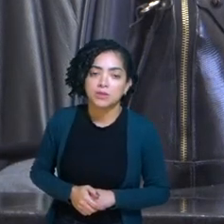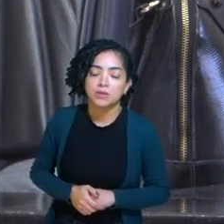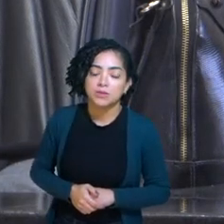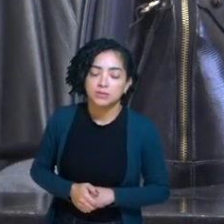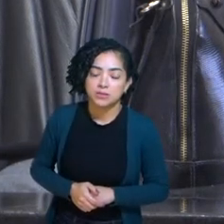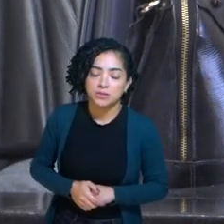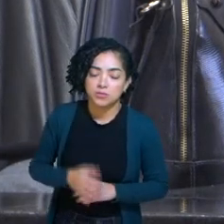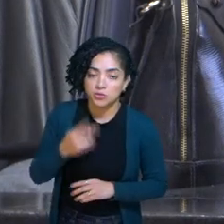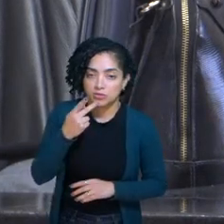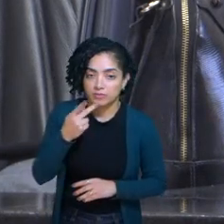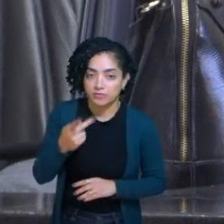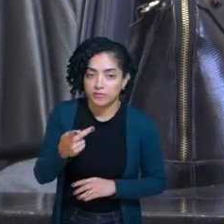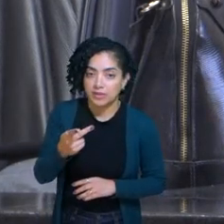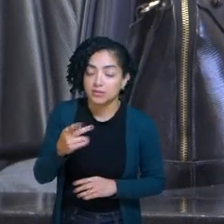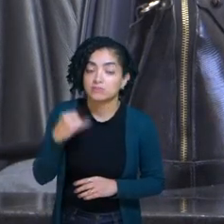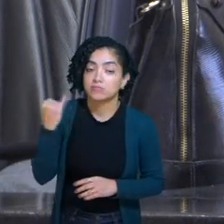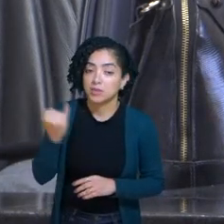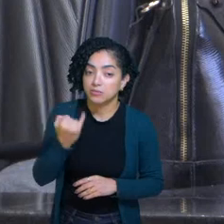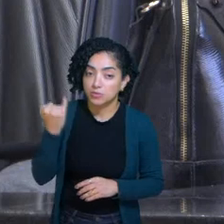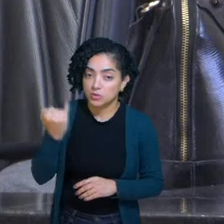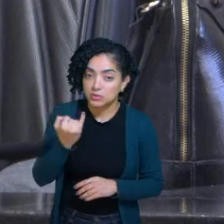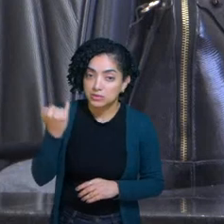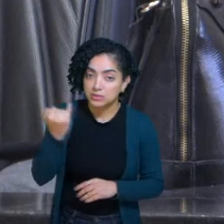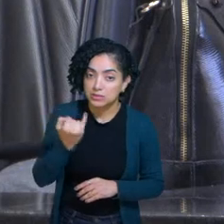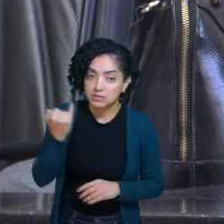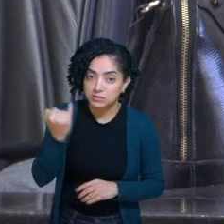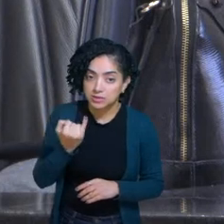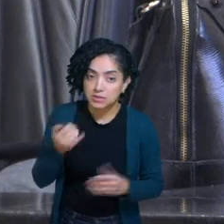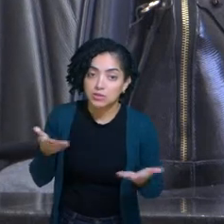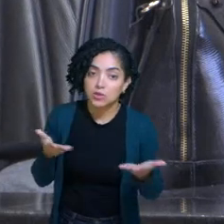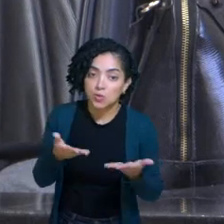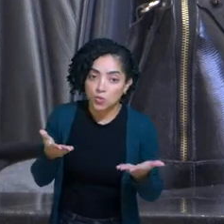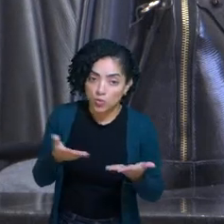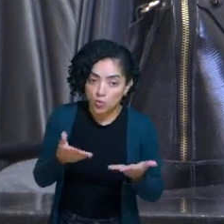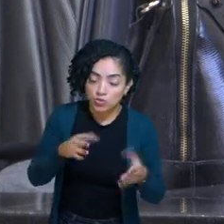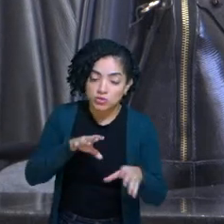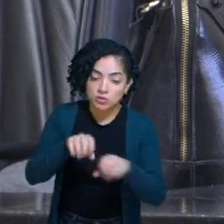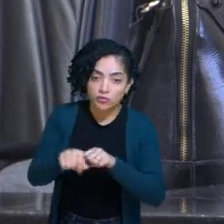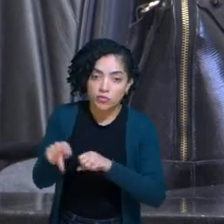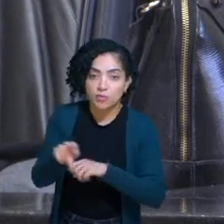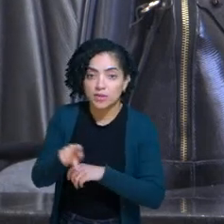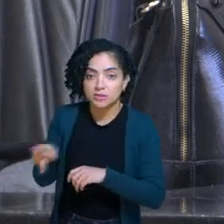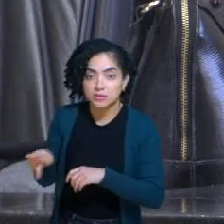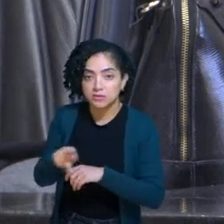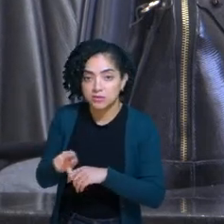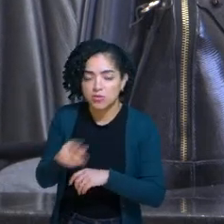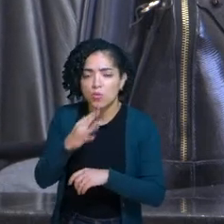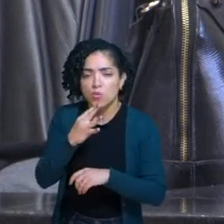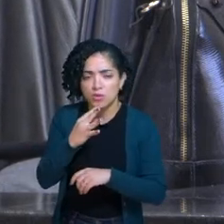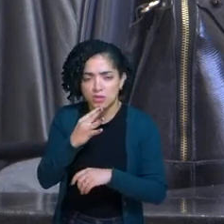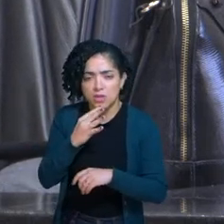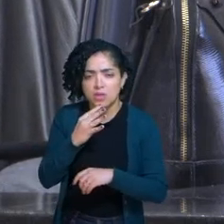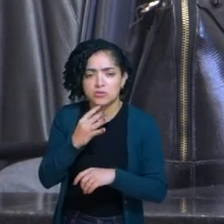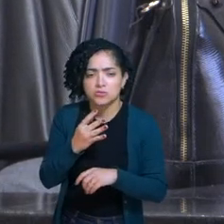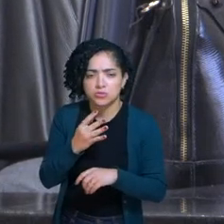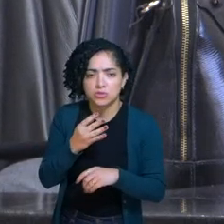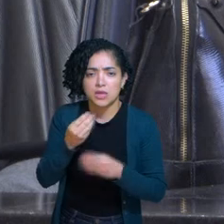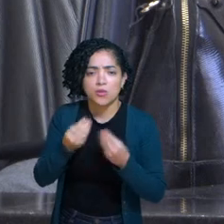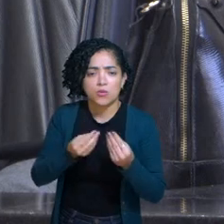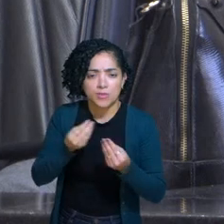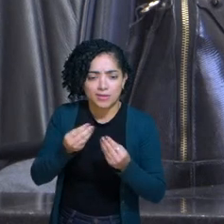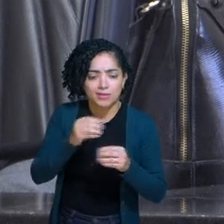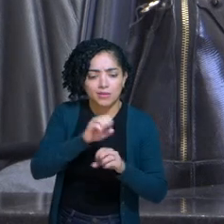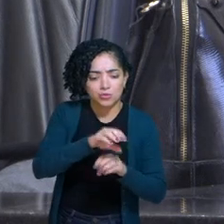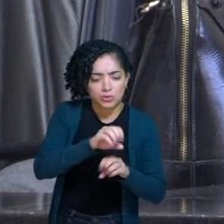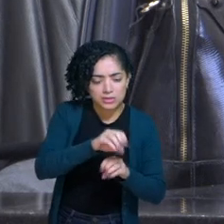dizendo vocês da importância do contexto que a gente tem hoje na formação de professores né eu conheço bem a a educação sobretudo